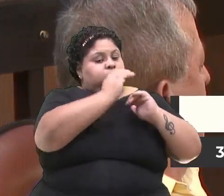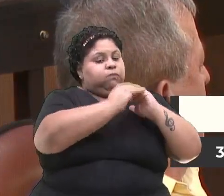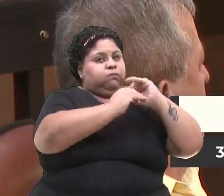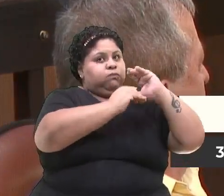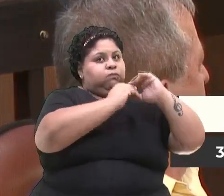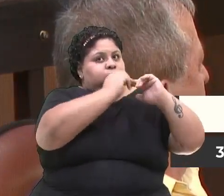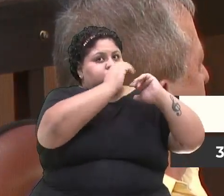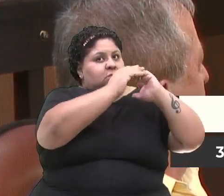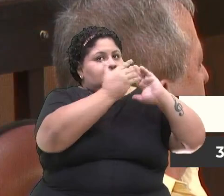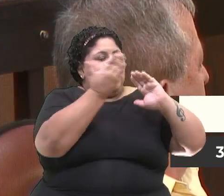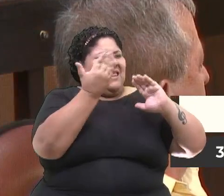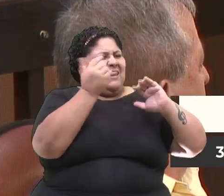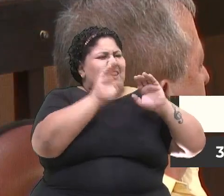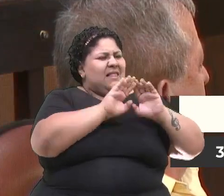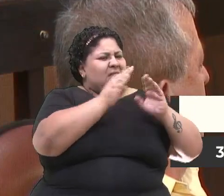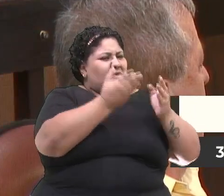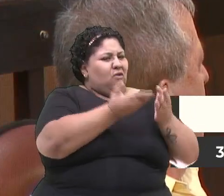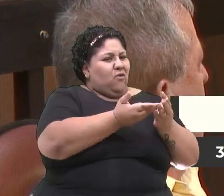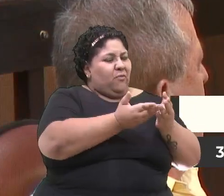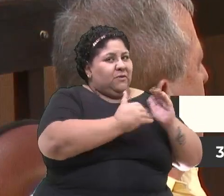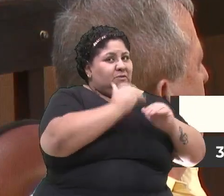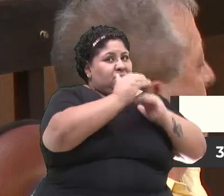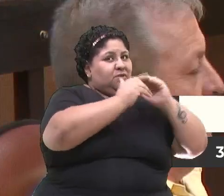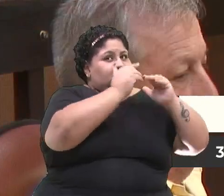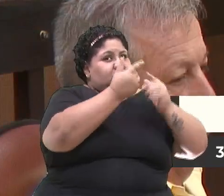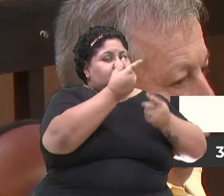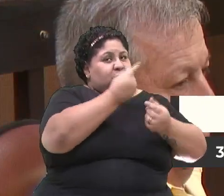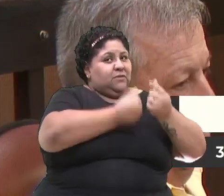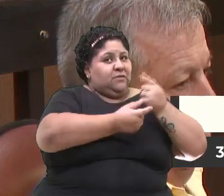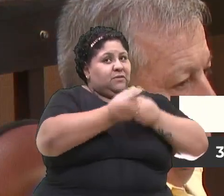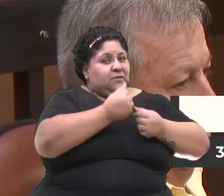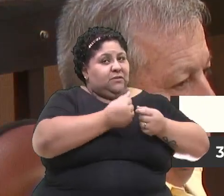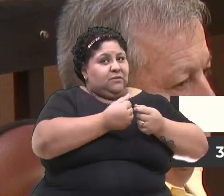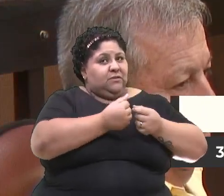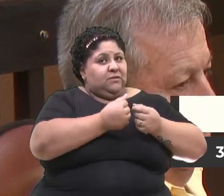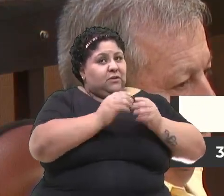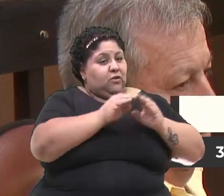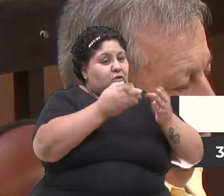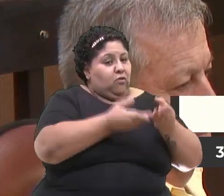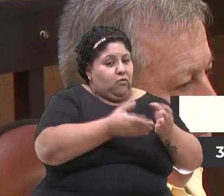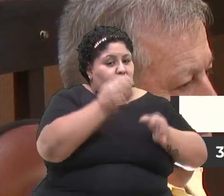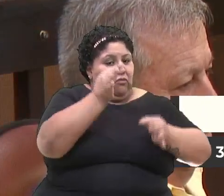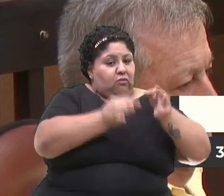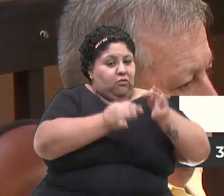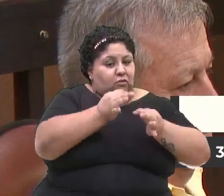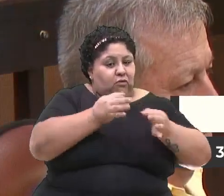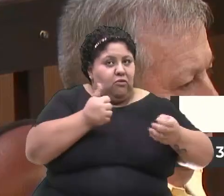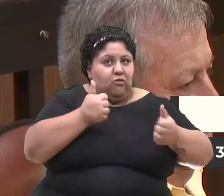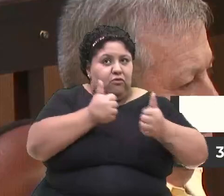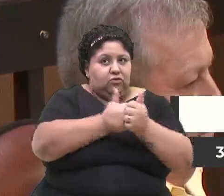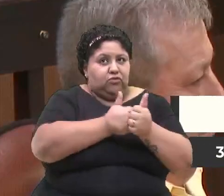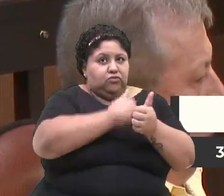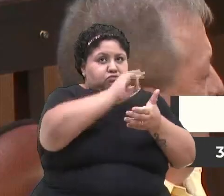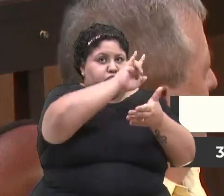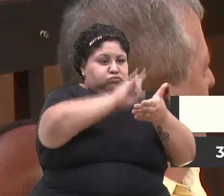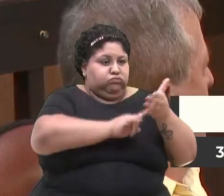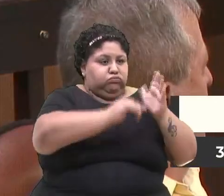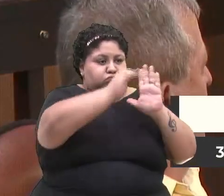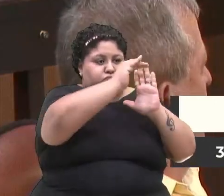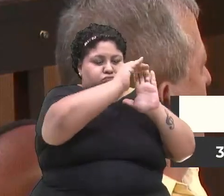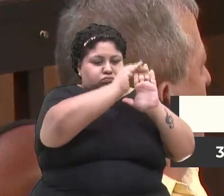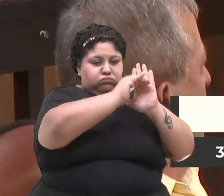lá na Comissão de Desenvolvimento Econômico e Constituição e Justiça, com os pareceres organizados com o